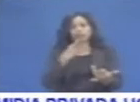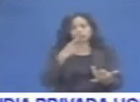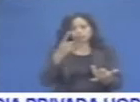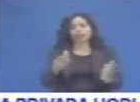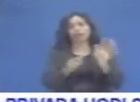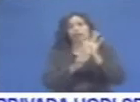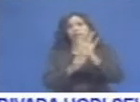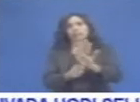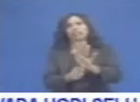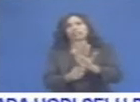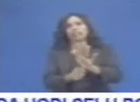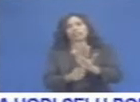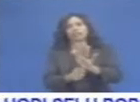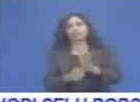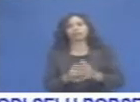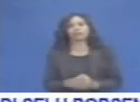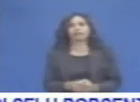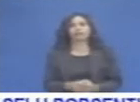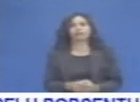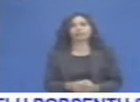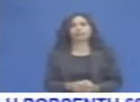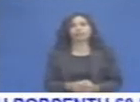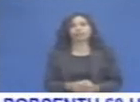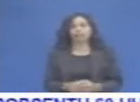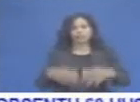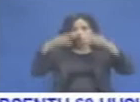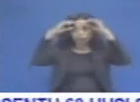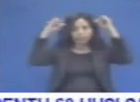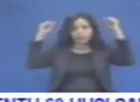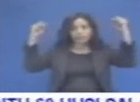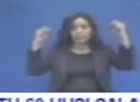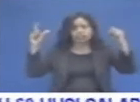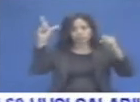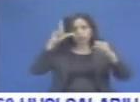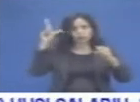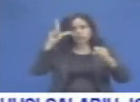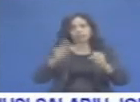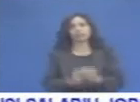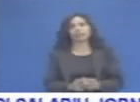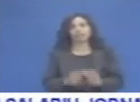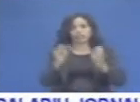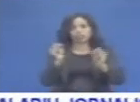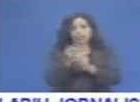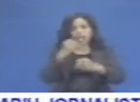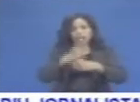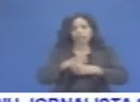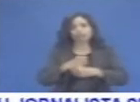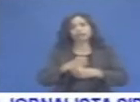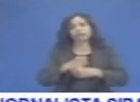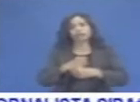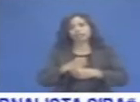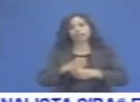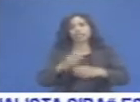apresenta opções alternativas. Sua Excelência Presidente da República convoca Hikas Mesa Redonda ida a